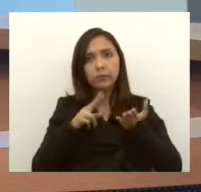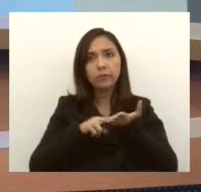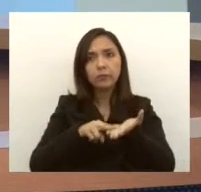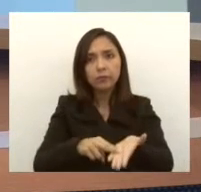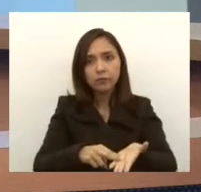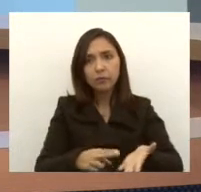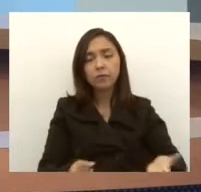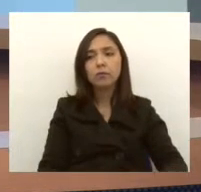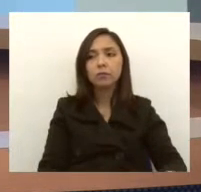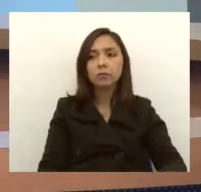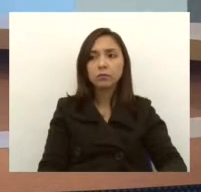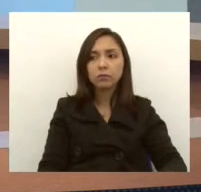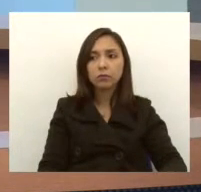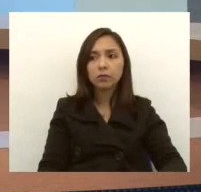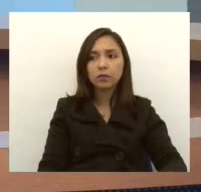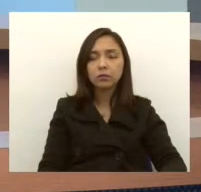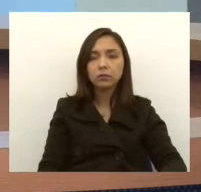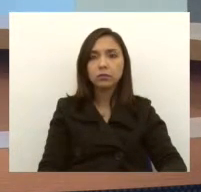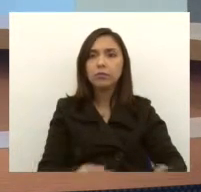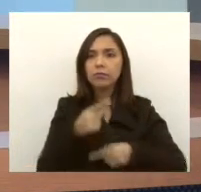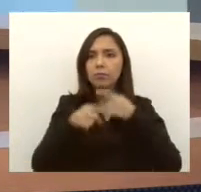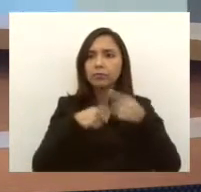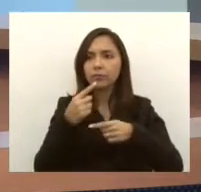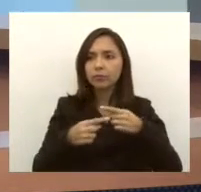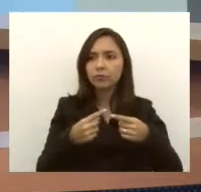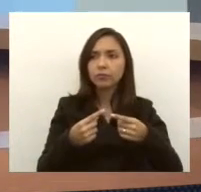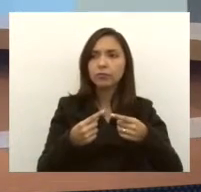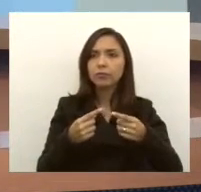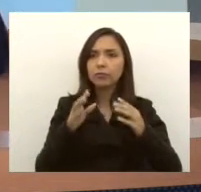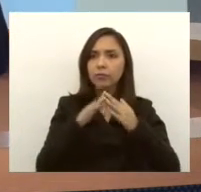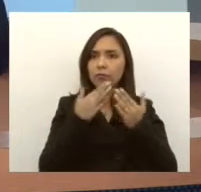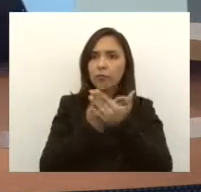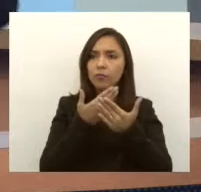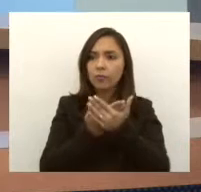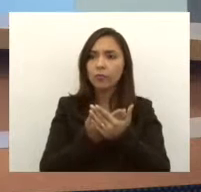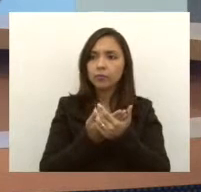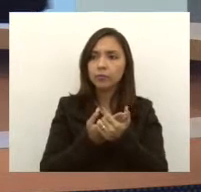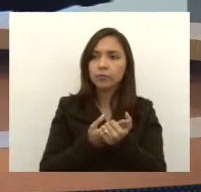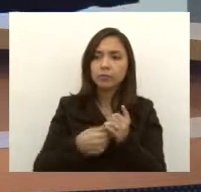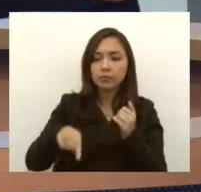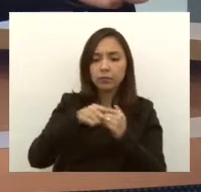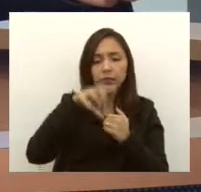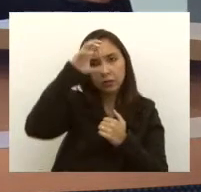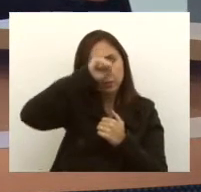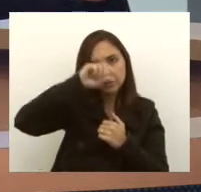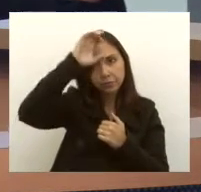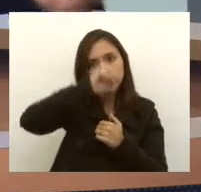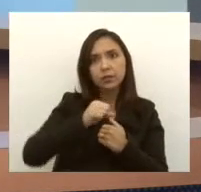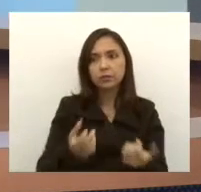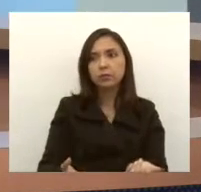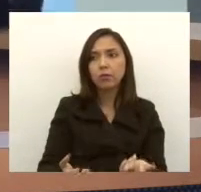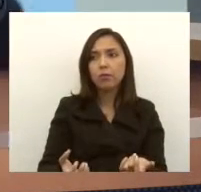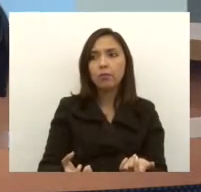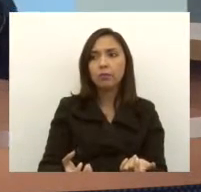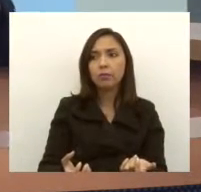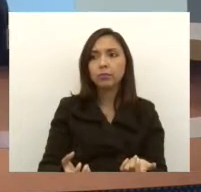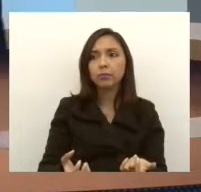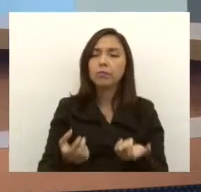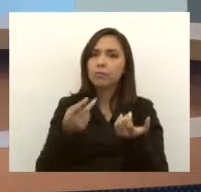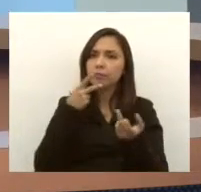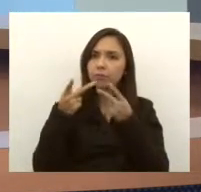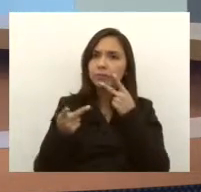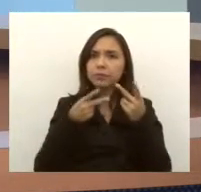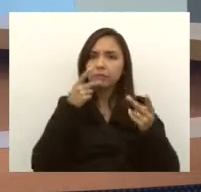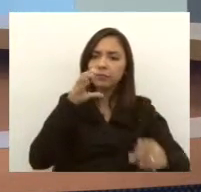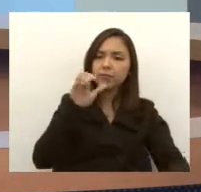encaminhar e aí estão fazendo escola, porque nós vamos aprendendo. Se fala em calote,